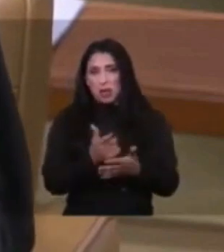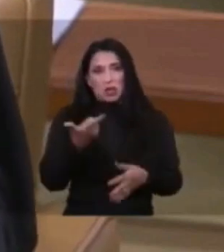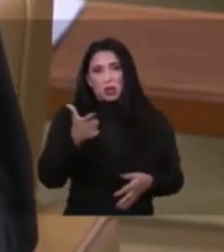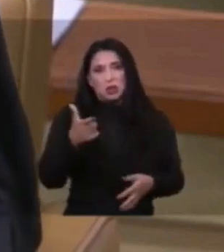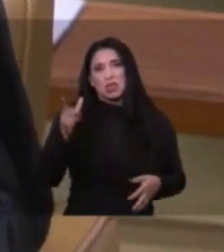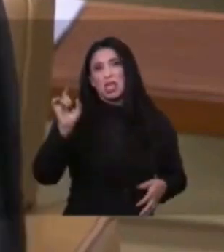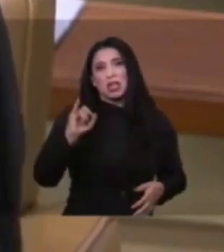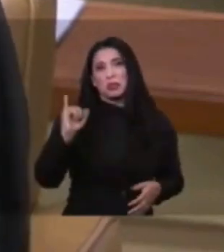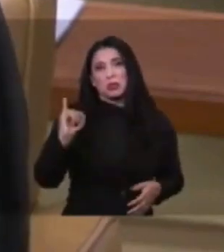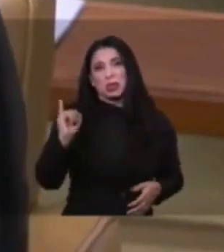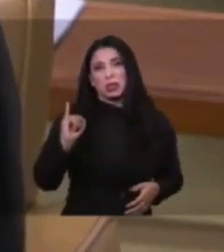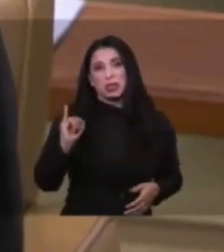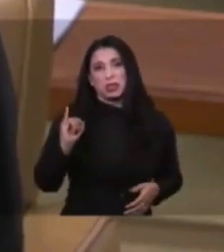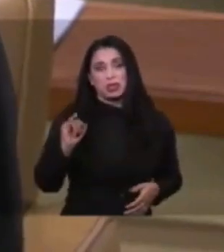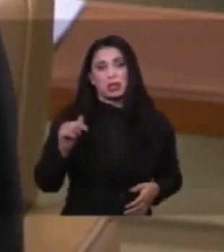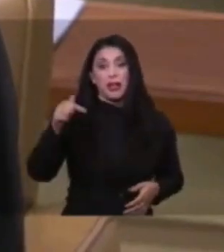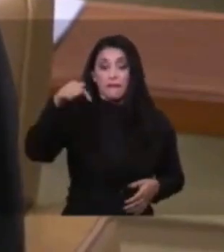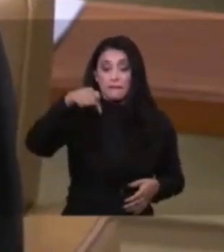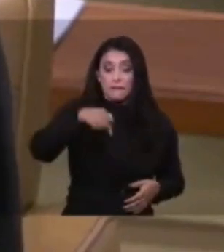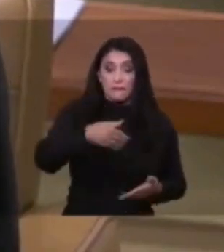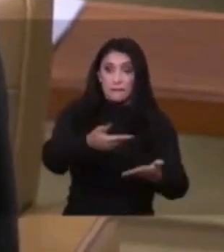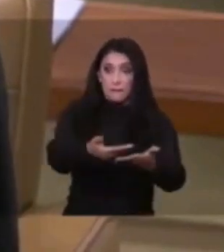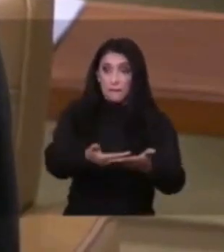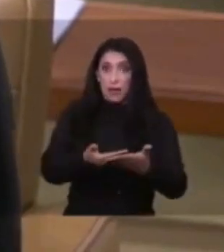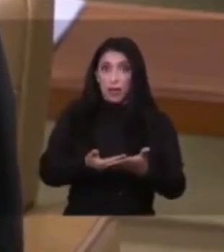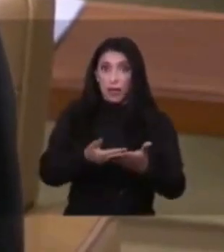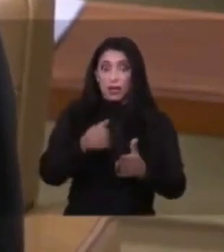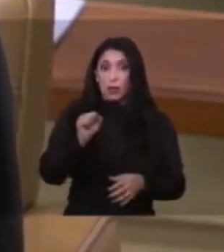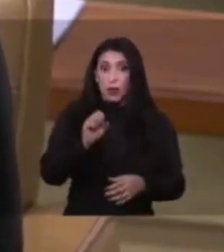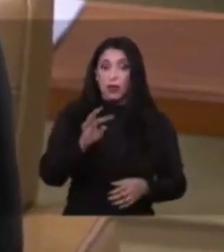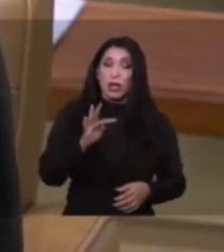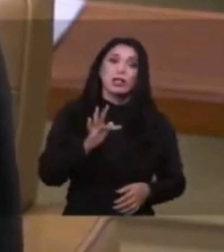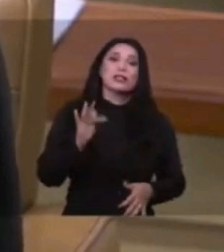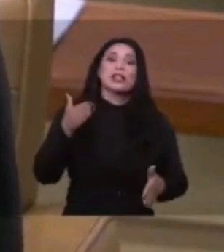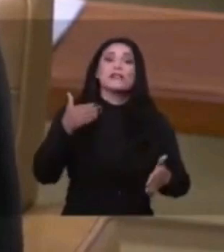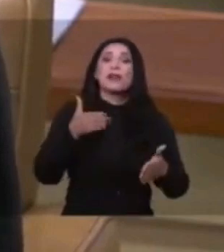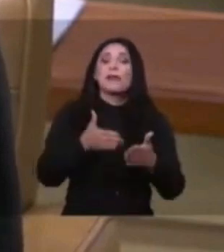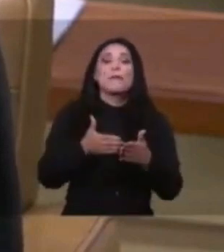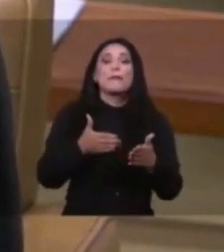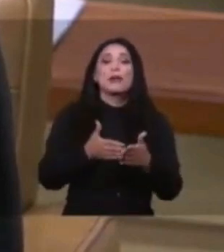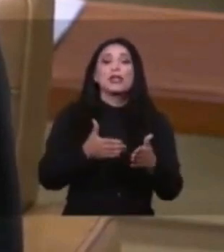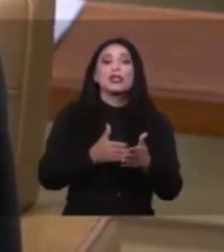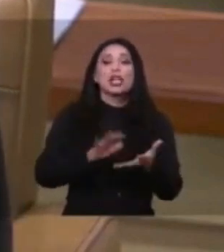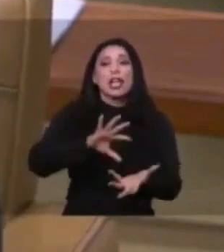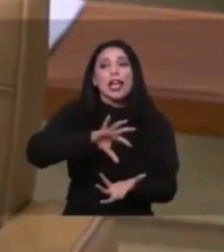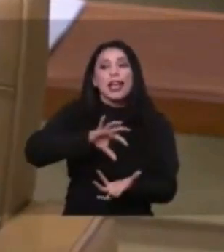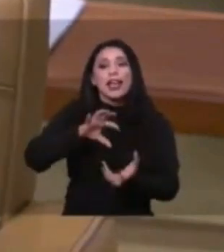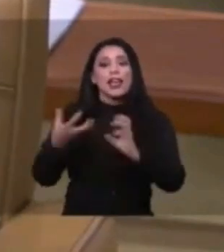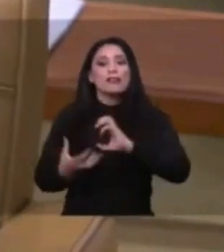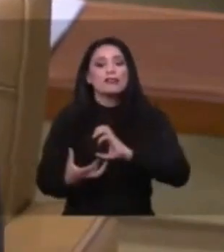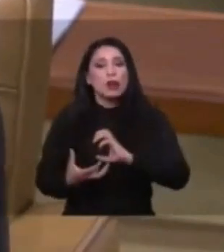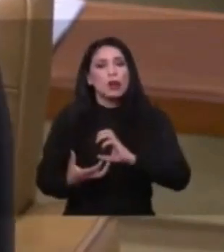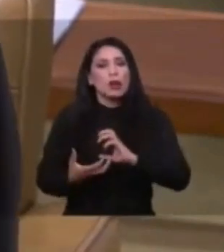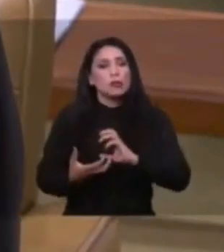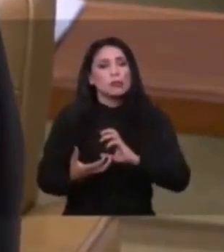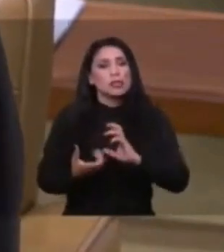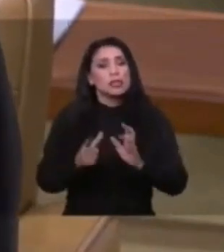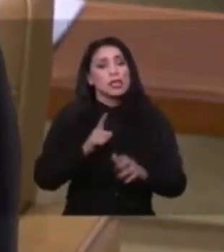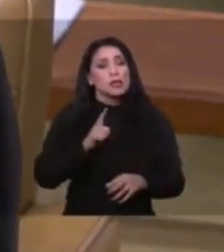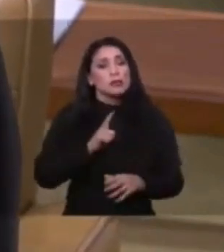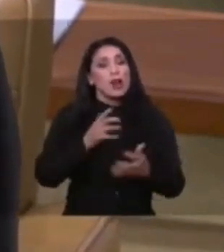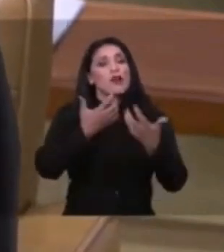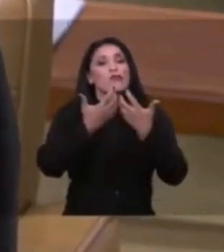tendo sido endereçado a esta casa agora como forma de impedir possíveis reformas ainda mais drásticas